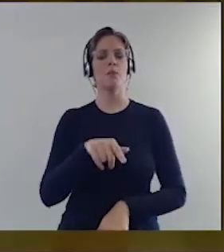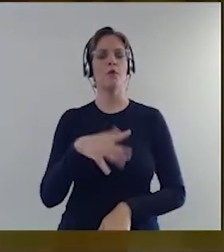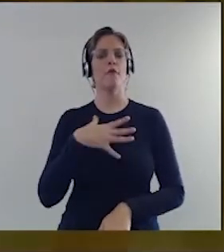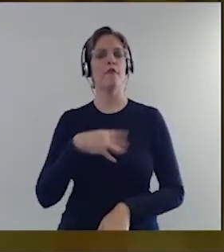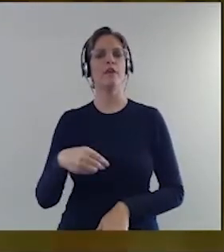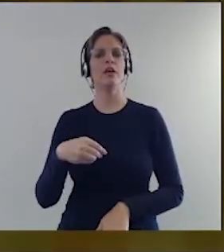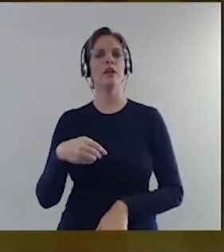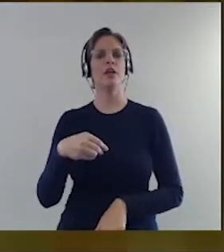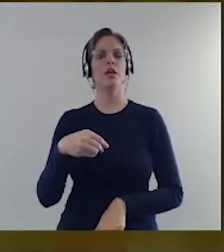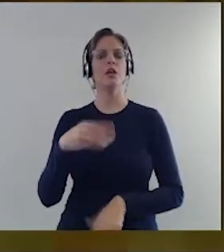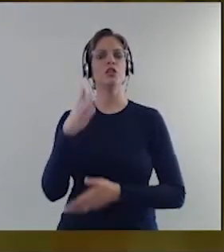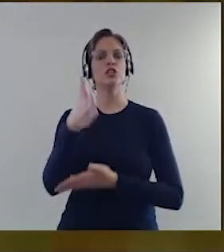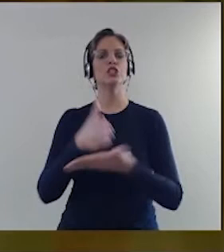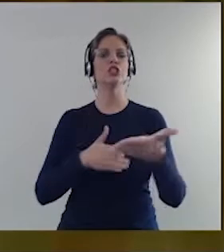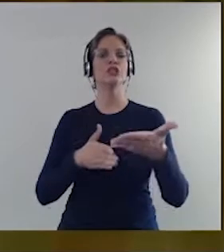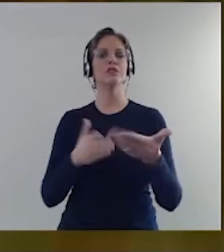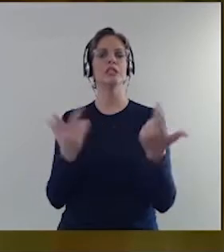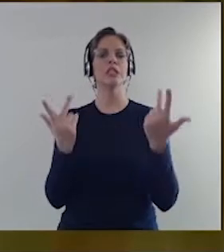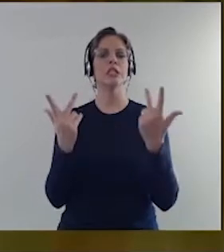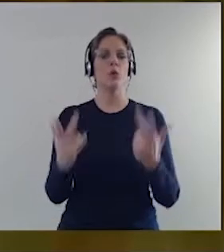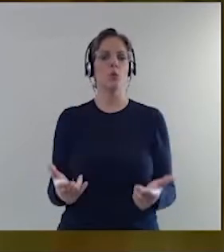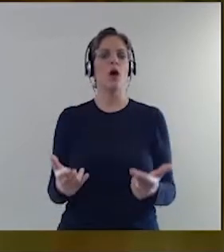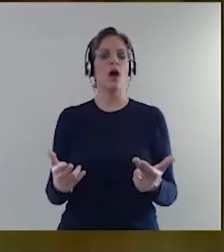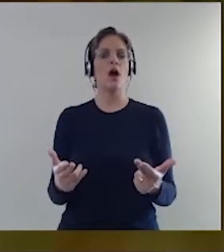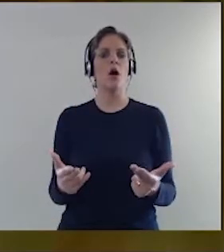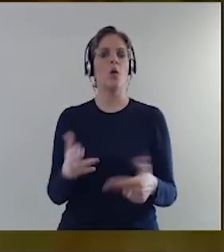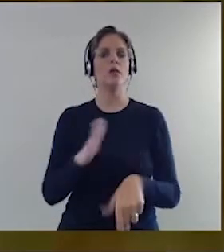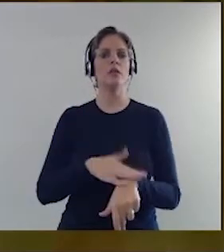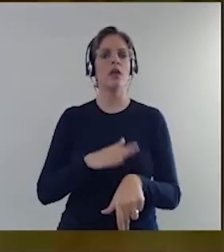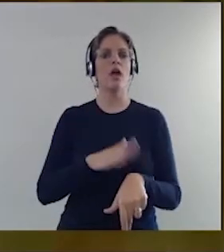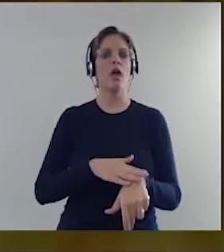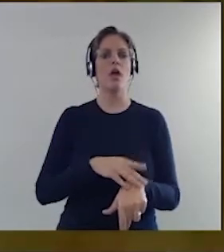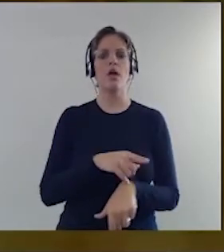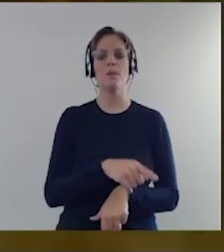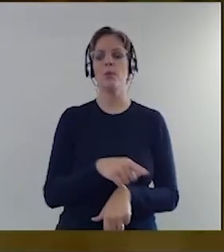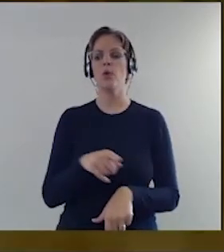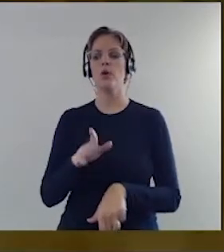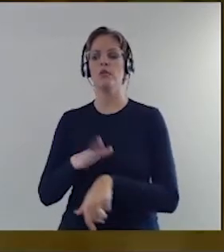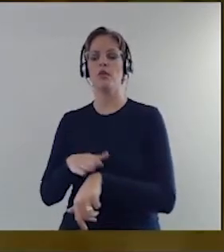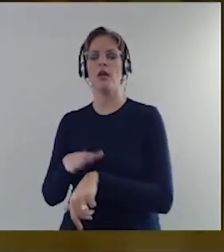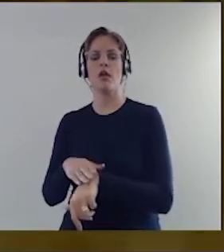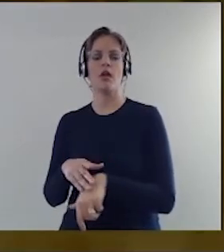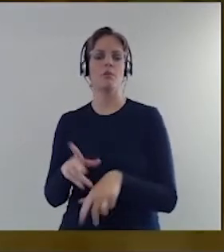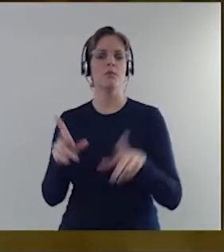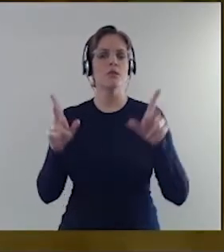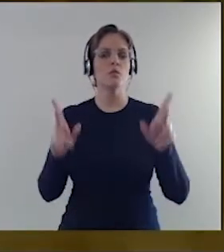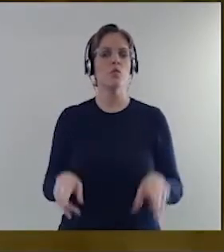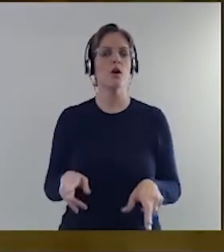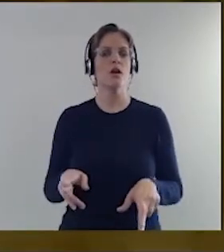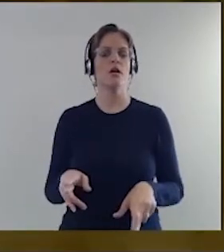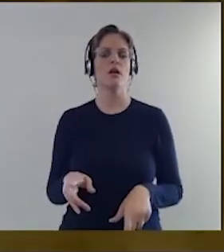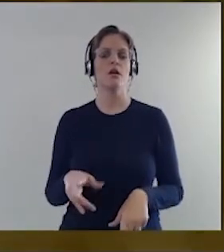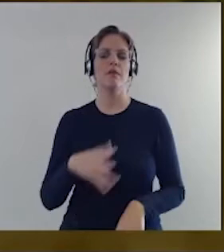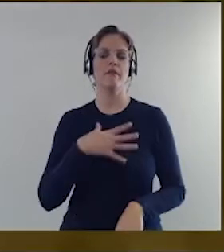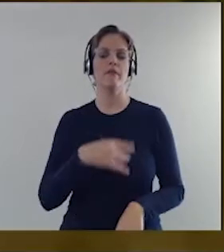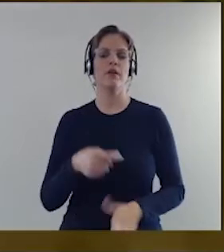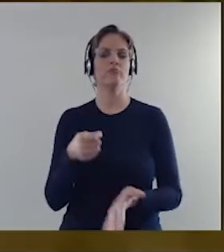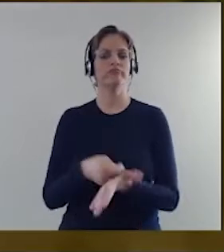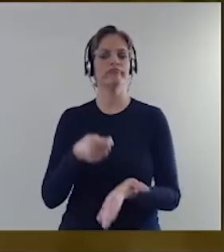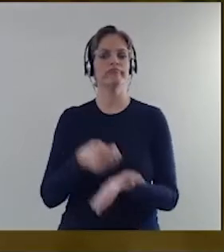ser dividido em rigorosos iguais períodos, em que os filhos, portanto, deverão